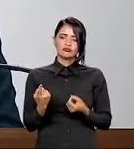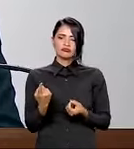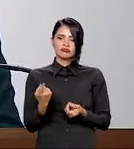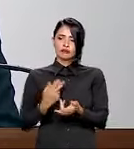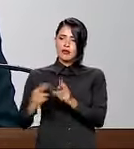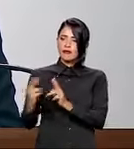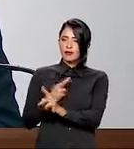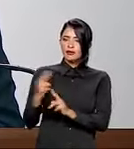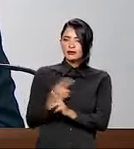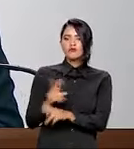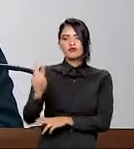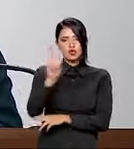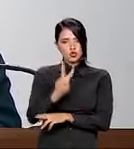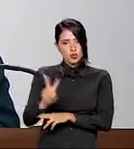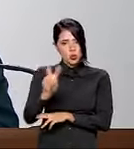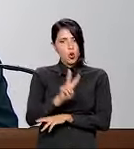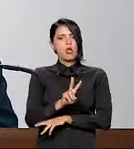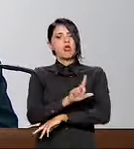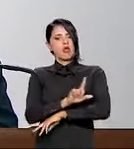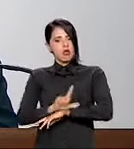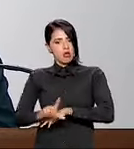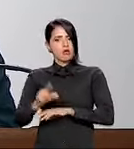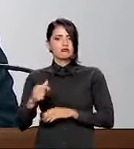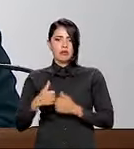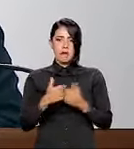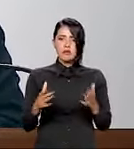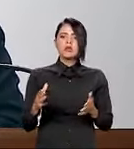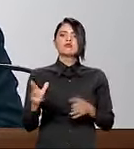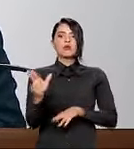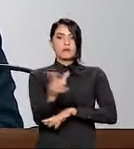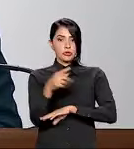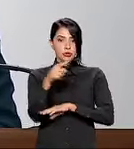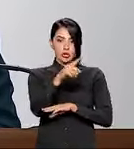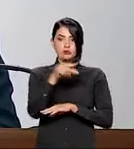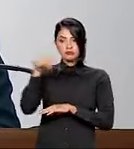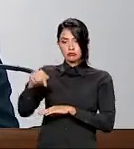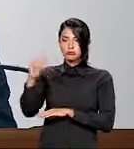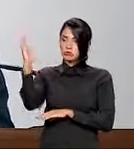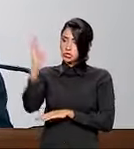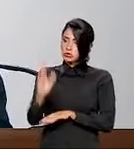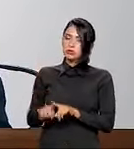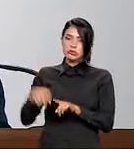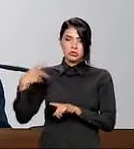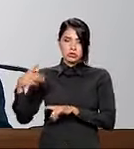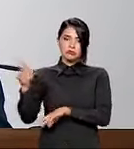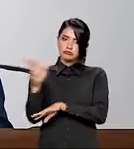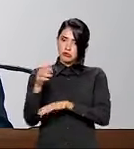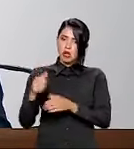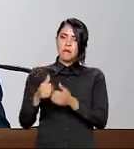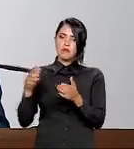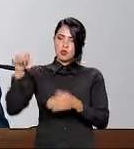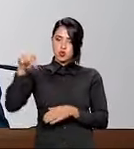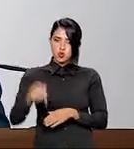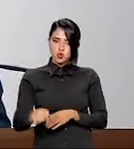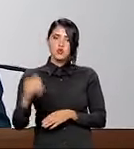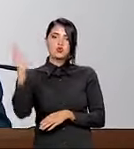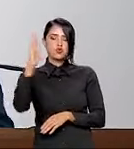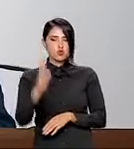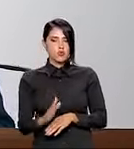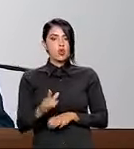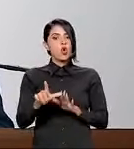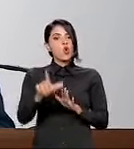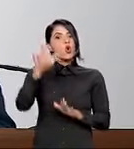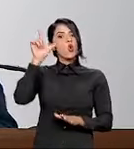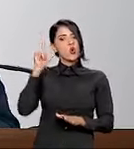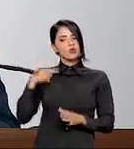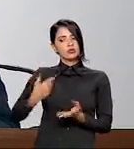a Venezuela, nós abrimos embaixada lá, a embaixada dele está aberta aqui, ontem nós fizemos uma bilateral, porque